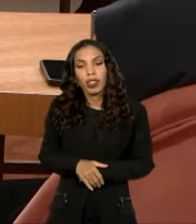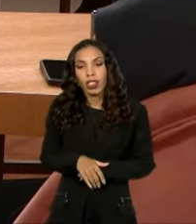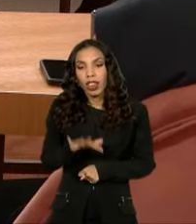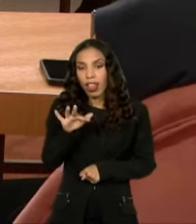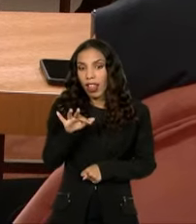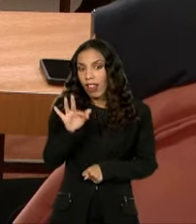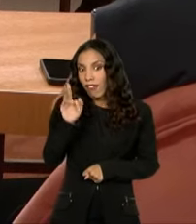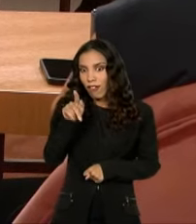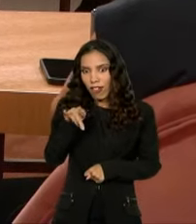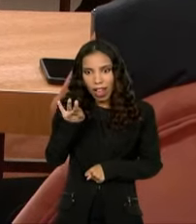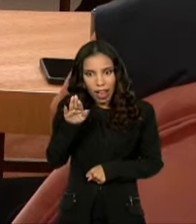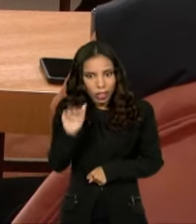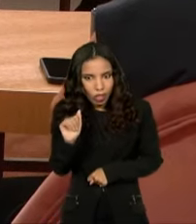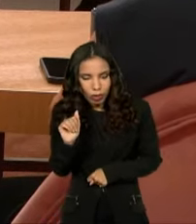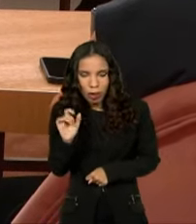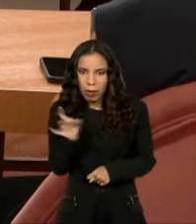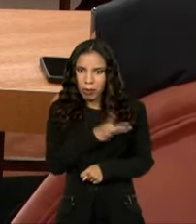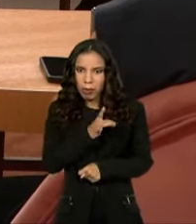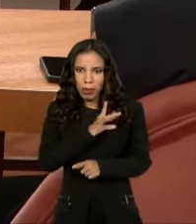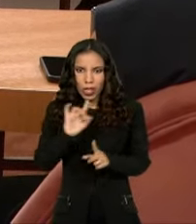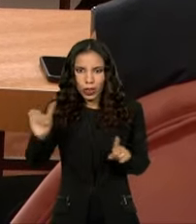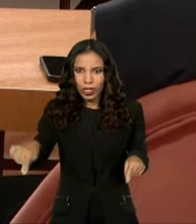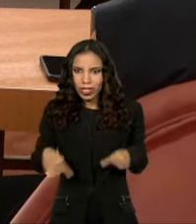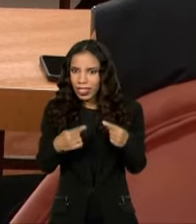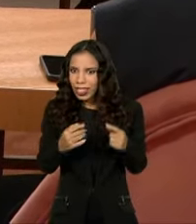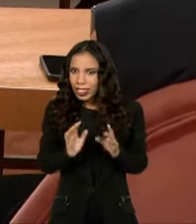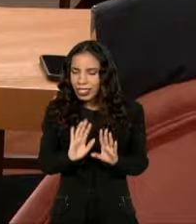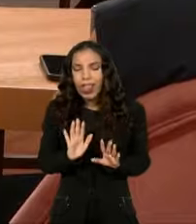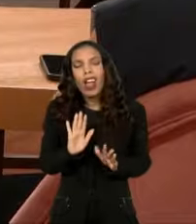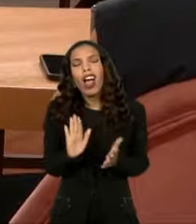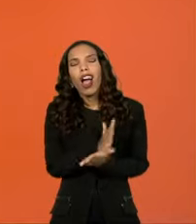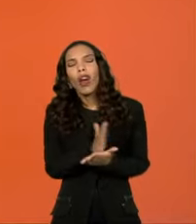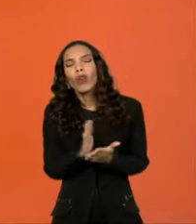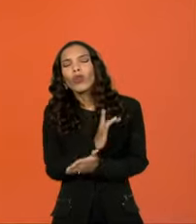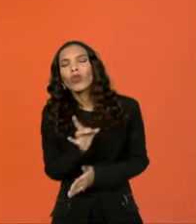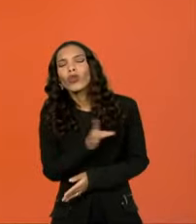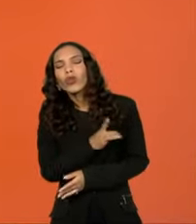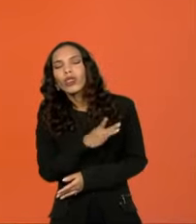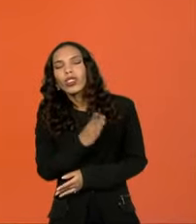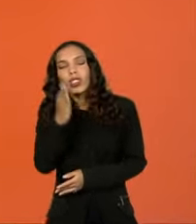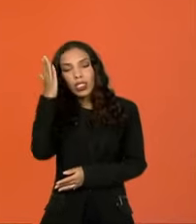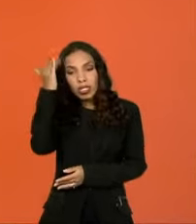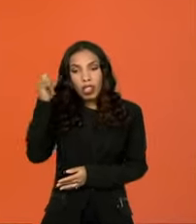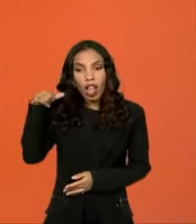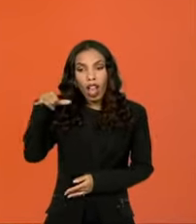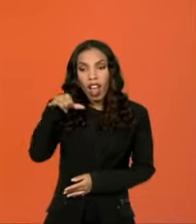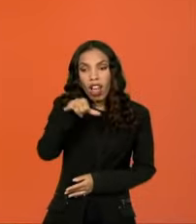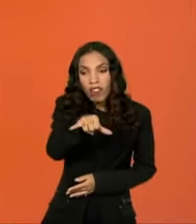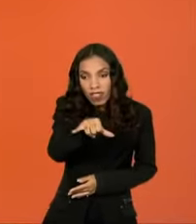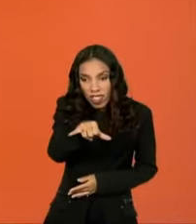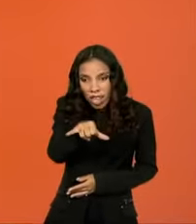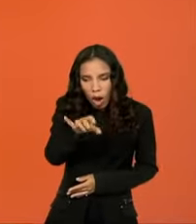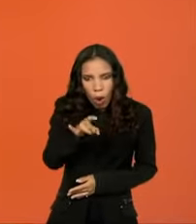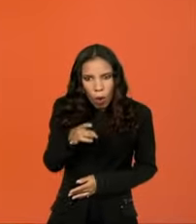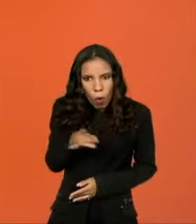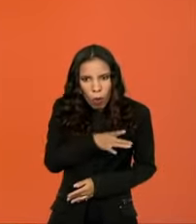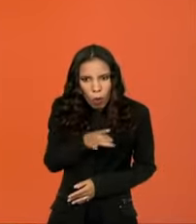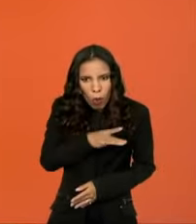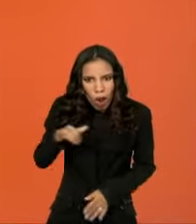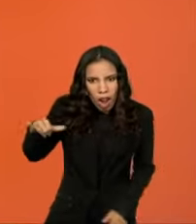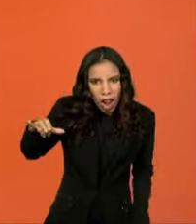medo de desafios, você não tem mesmo. Mas você tem alguns medos sim, que eu sei. Tem. Andar de avião, por exemplo.